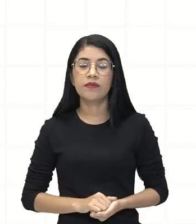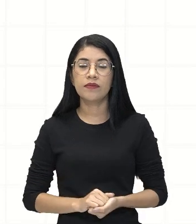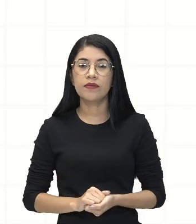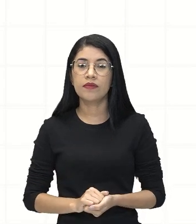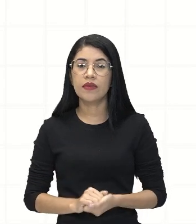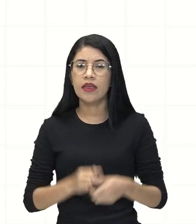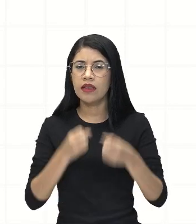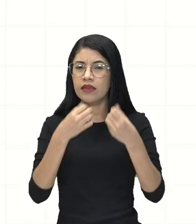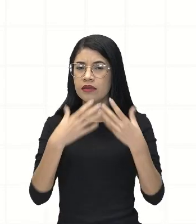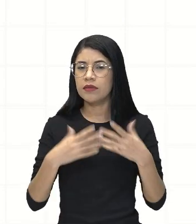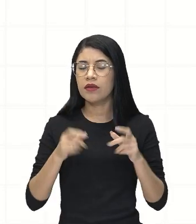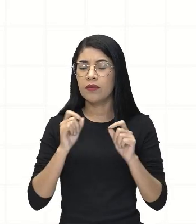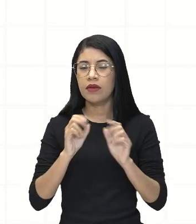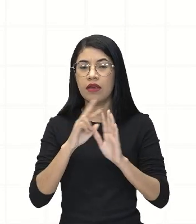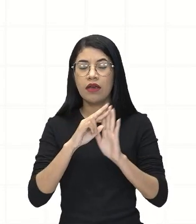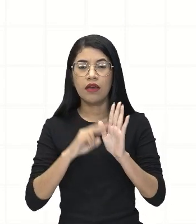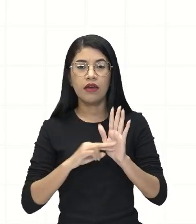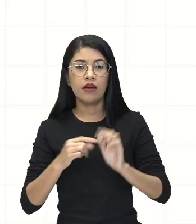a propriedade 1?